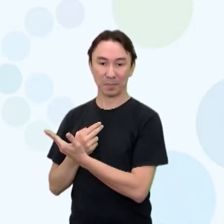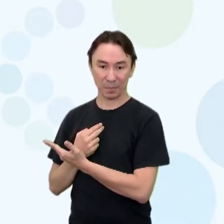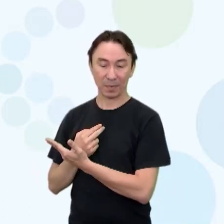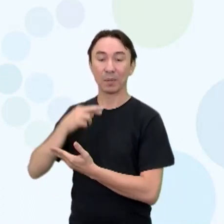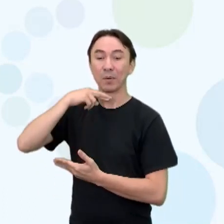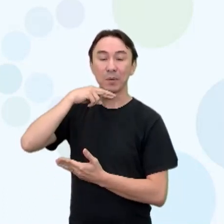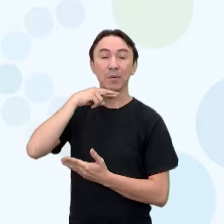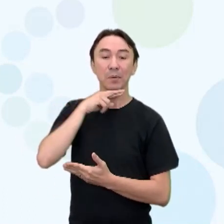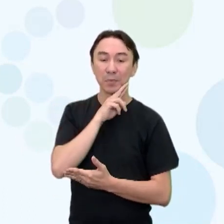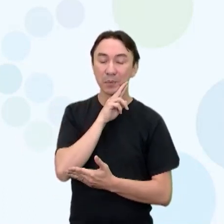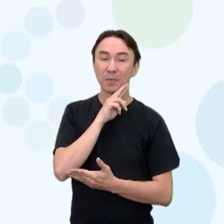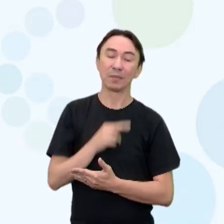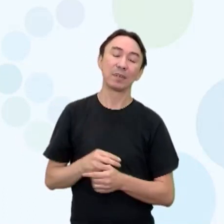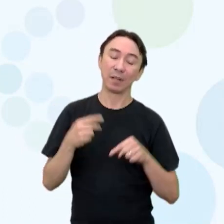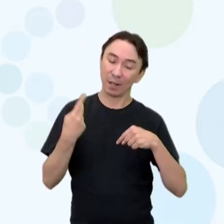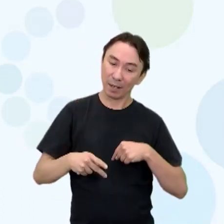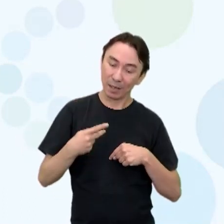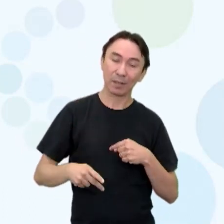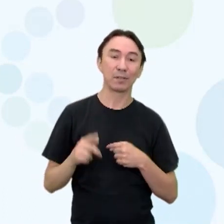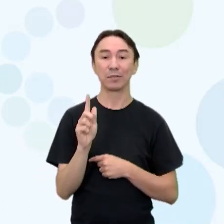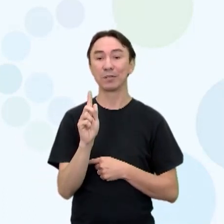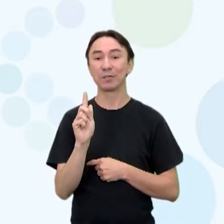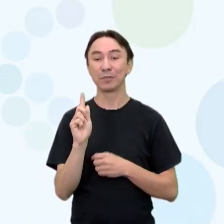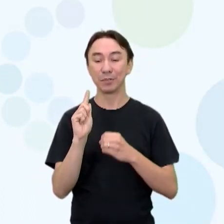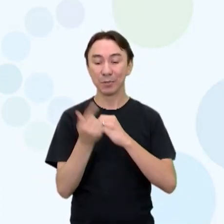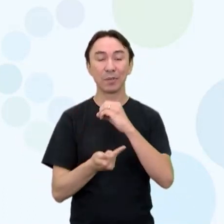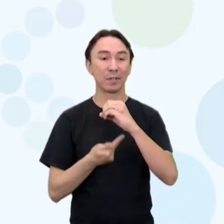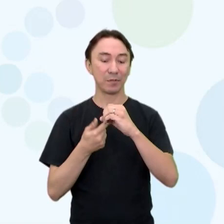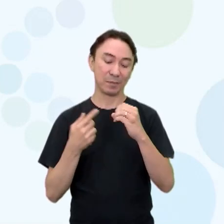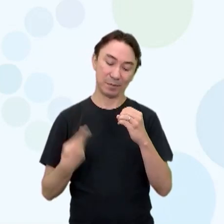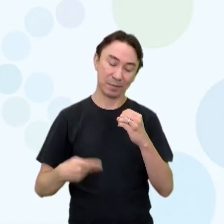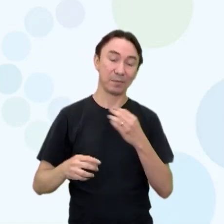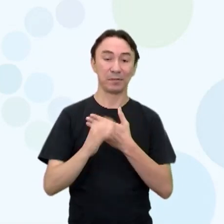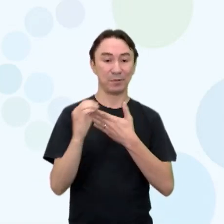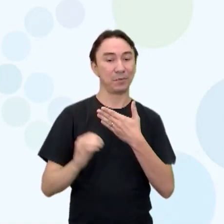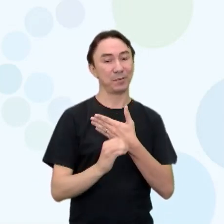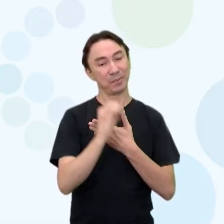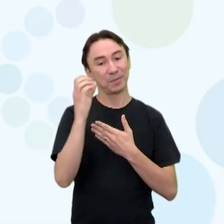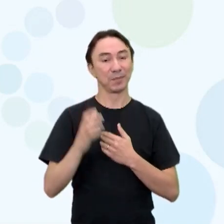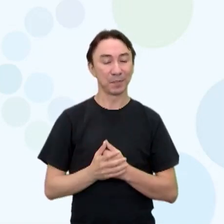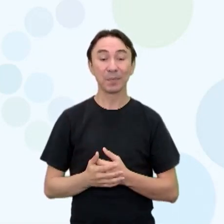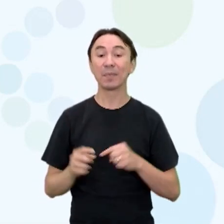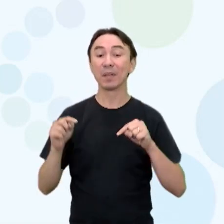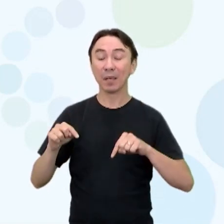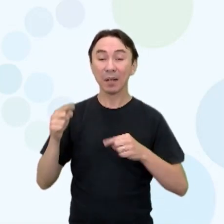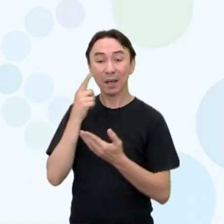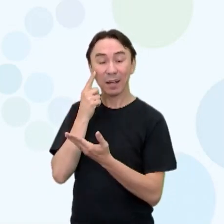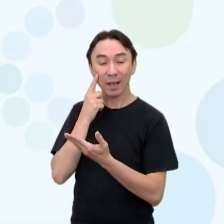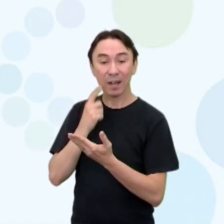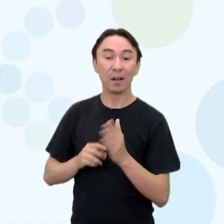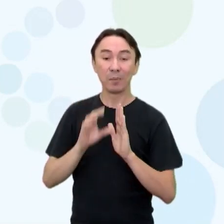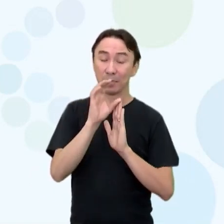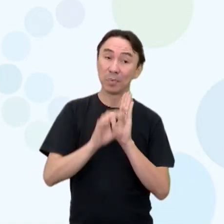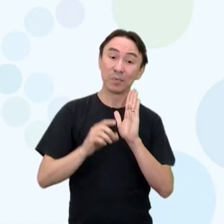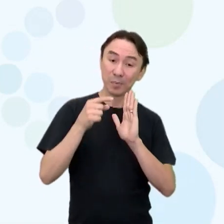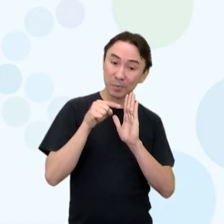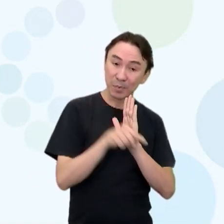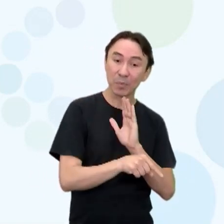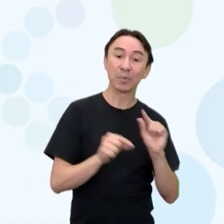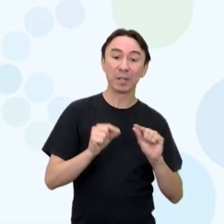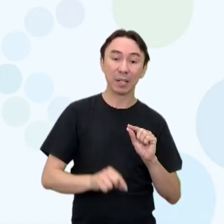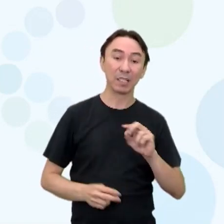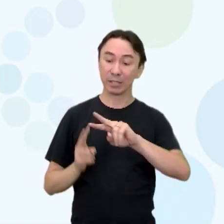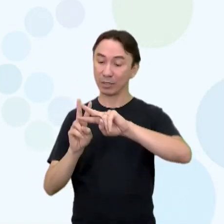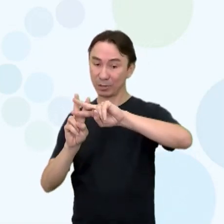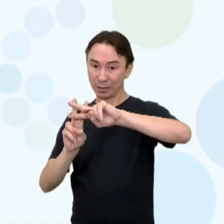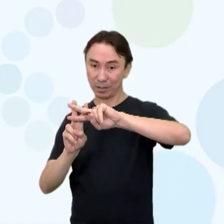de Geografia do Centro de Mídias. O aprofundamento que faz parte dessa atividade é o hashtag Quem Divide